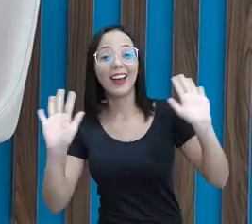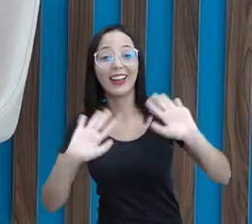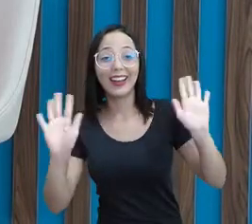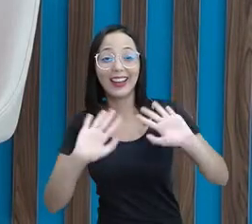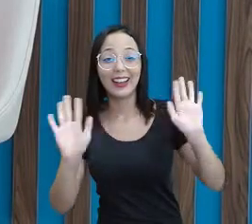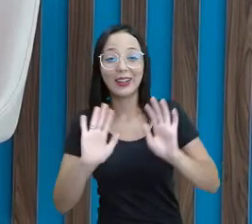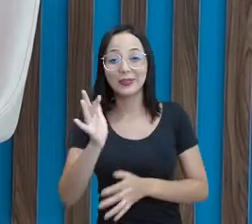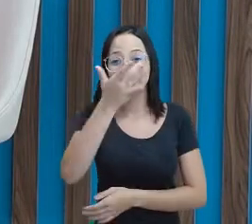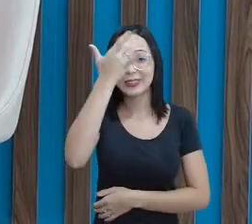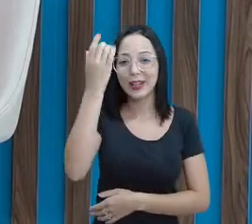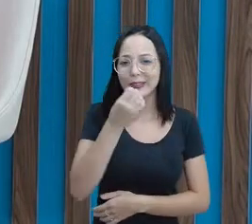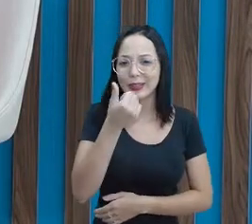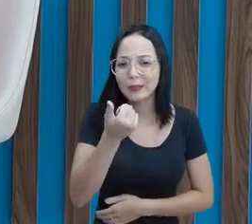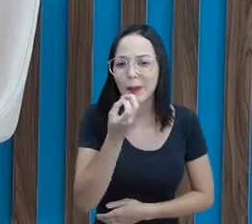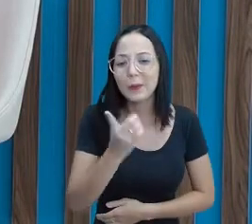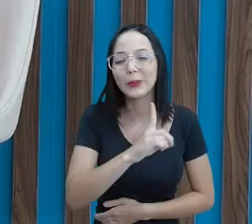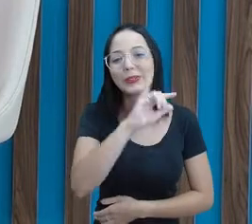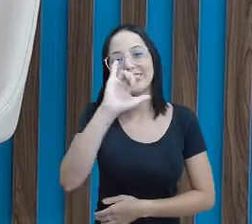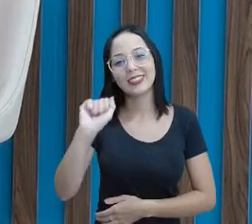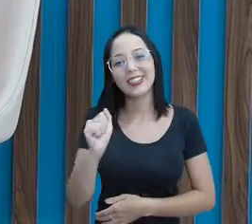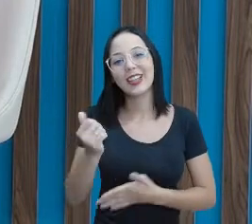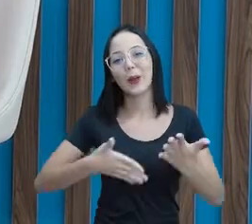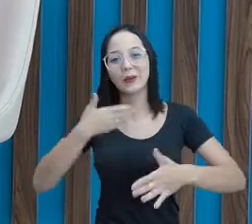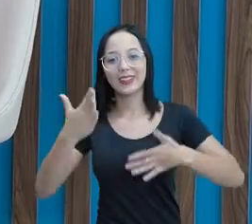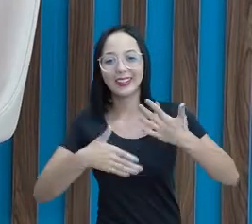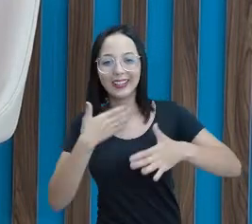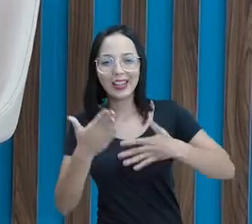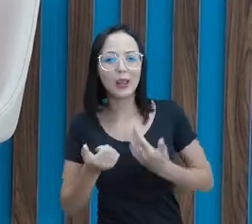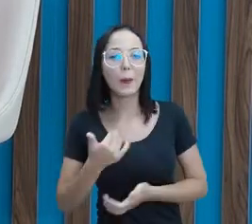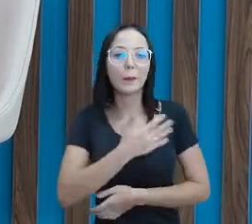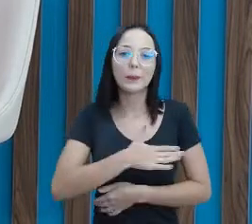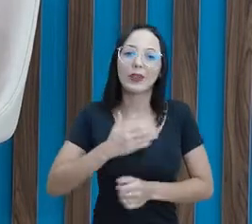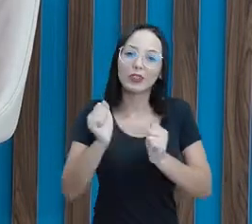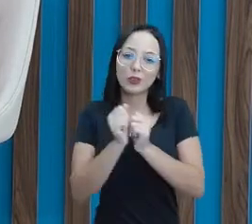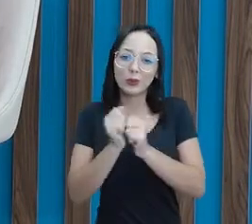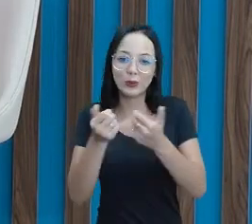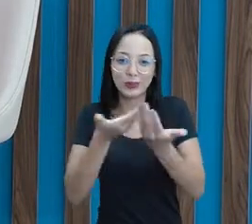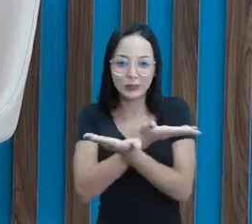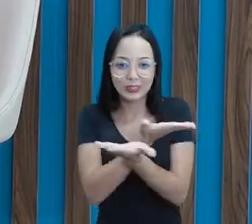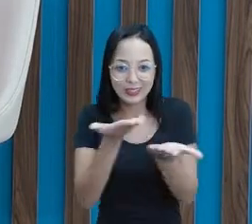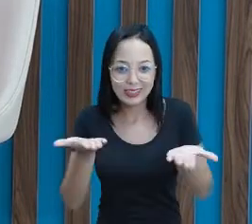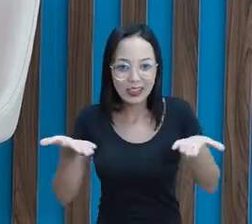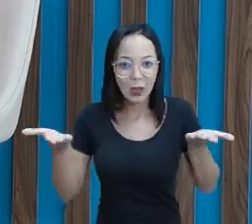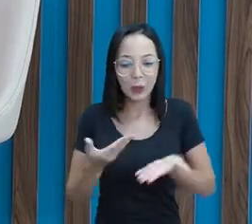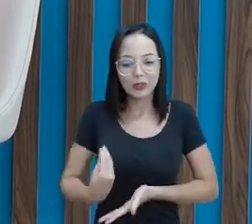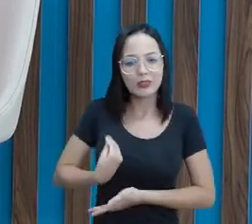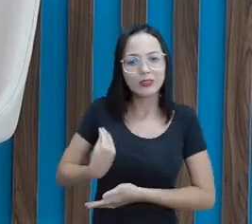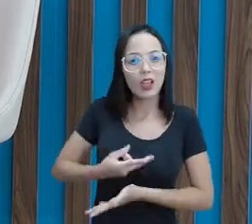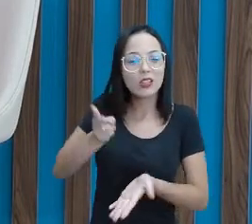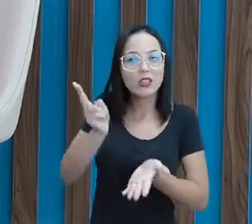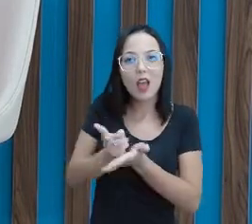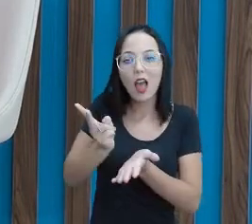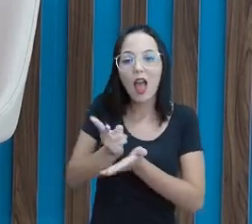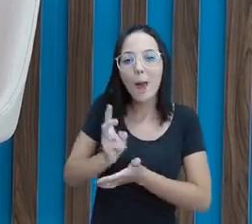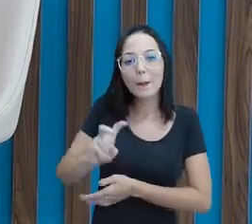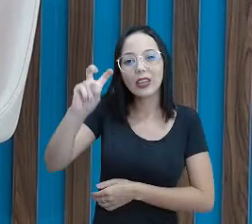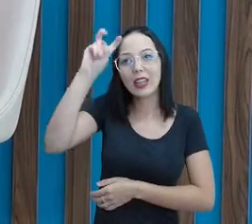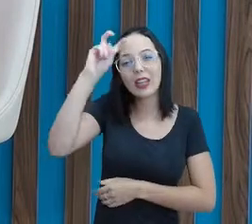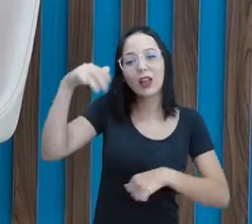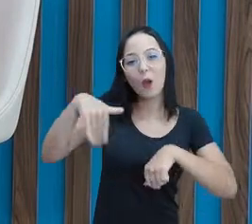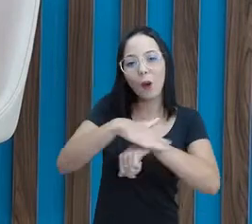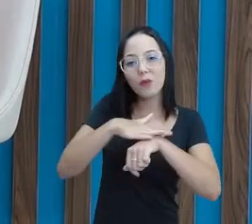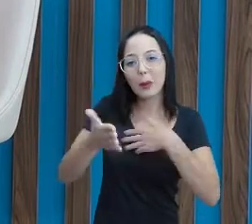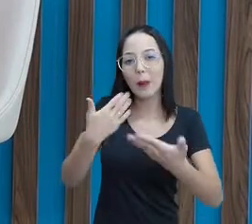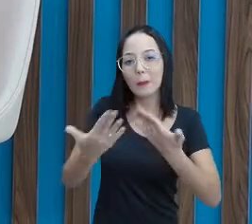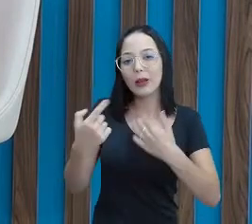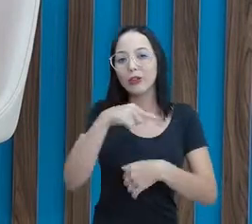Fala, pessoal! Bom dia, com alegria, um enorme prazer, satisfação estar aqui toda quinta-feira falando com vocês e vocês